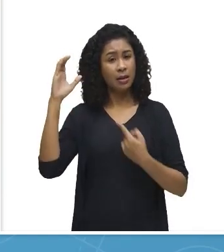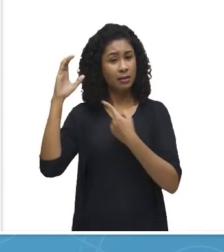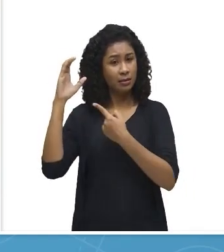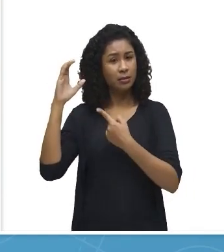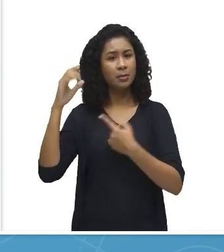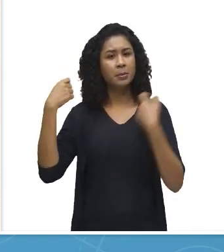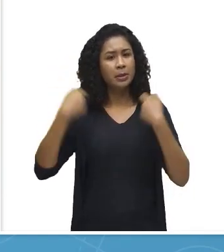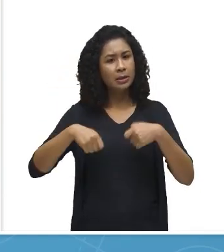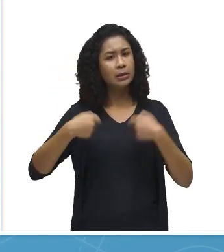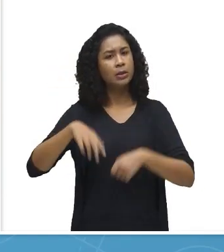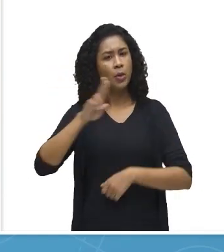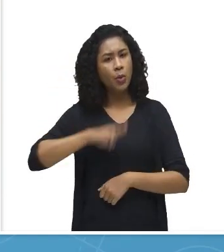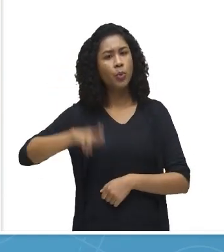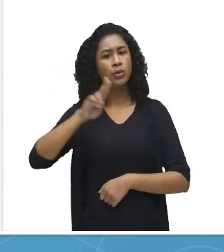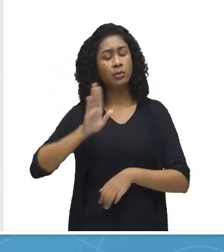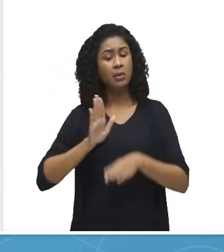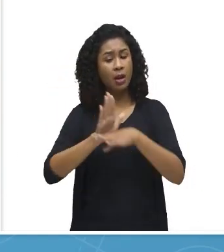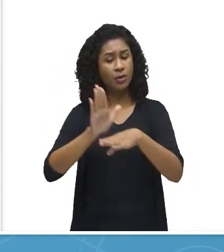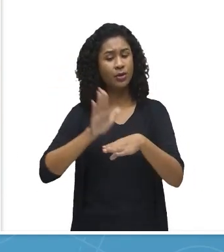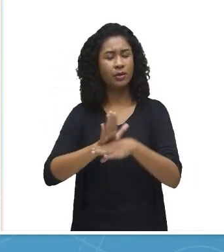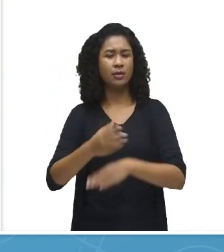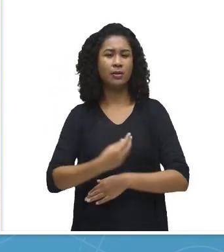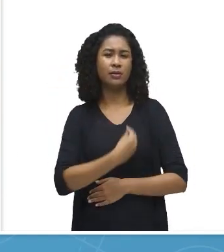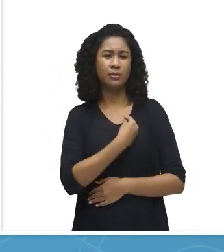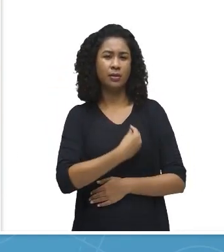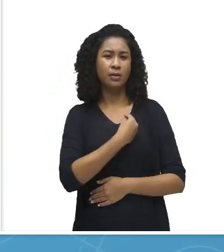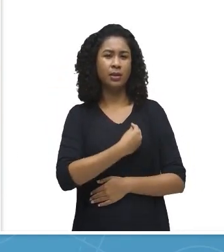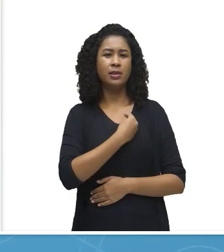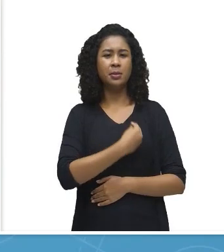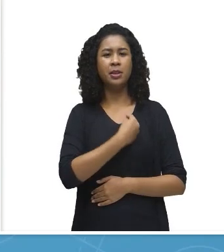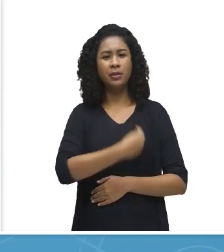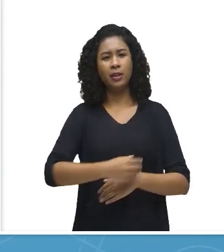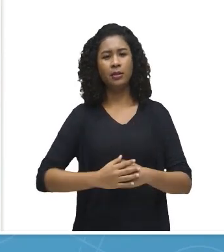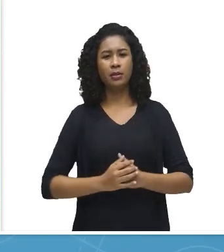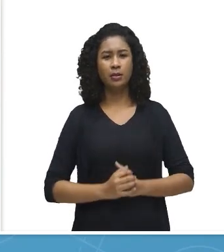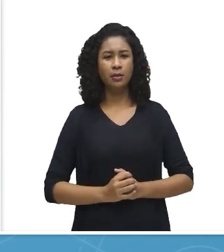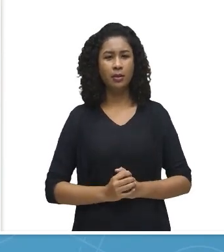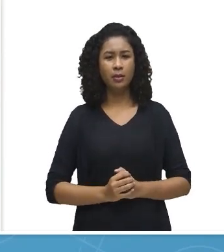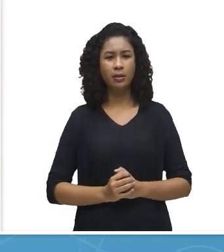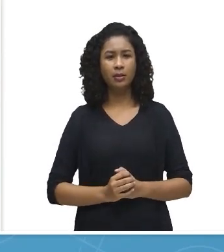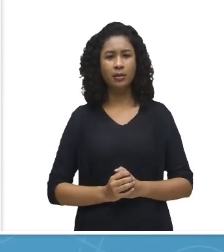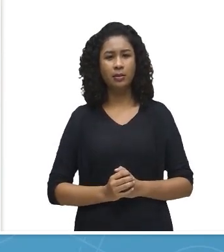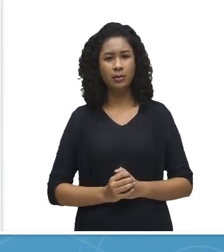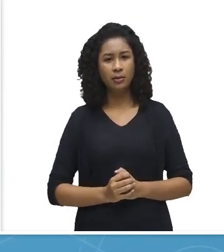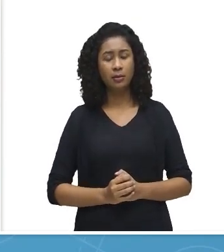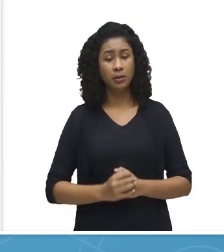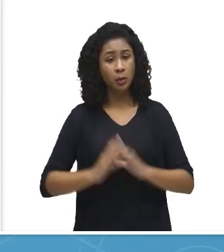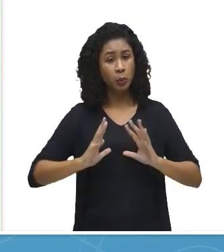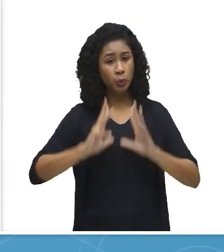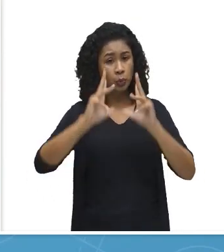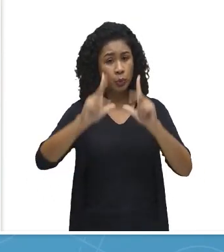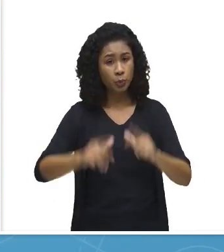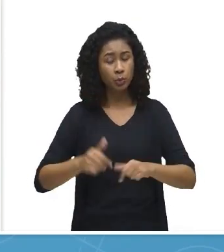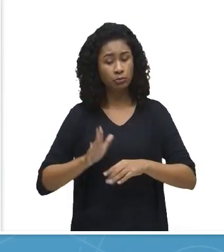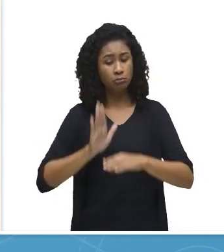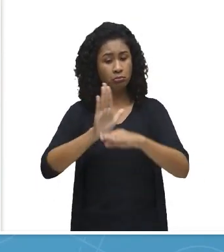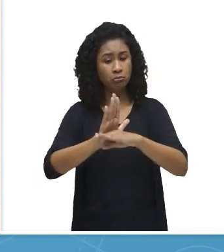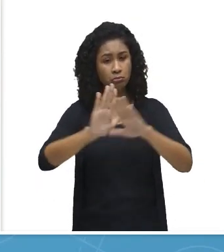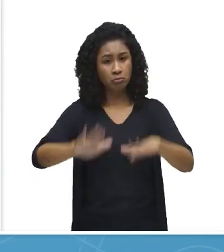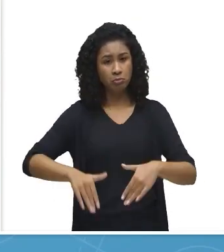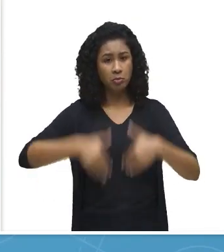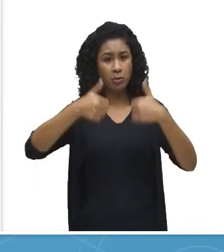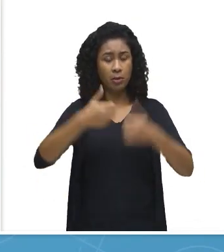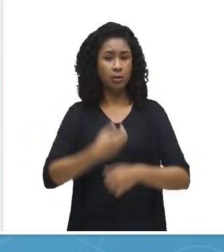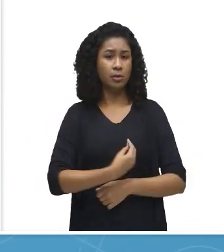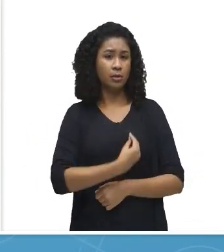ser usado a favor da vida, né? Então, tudo que é a favor da vida, que privilegia a